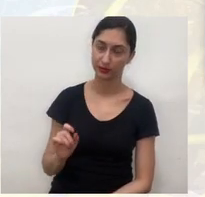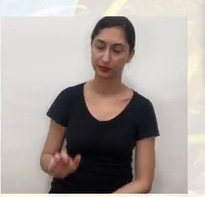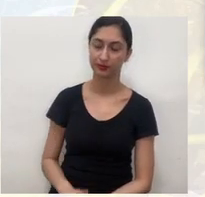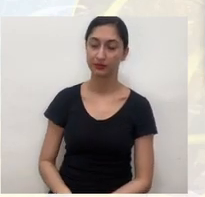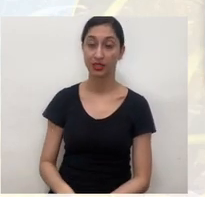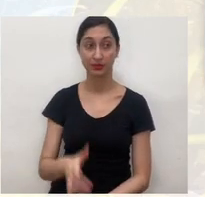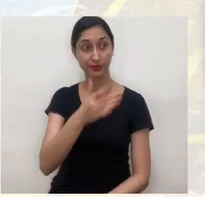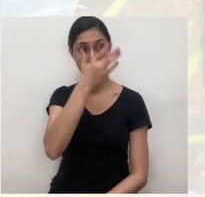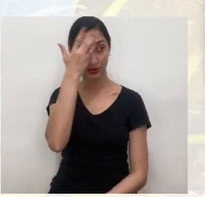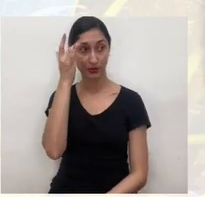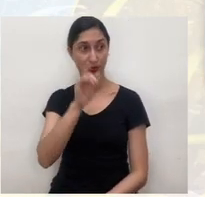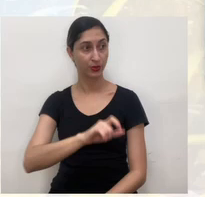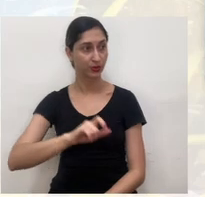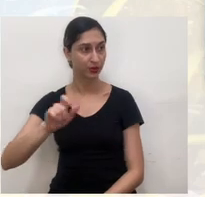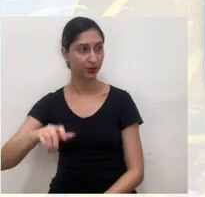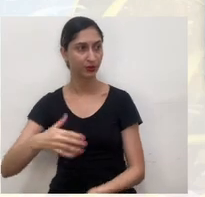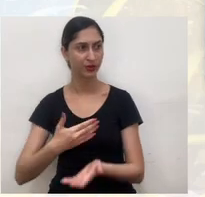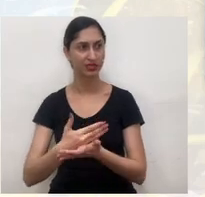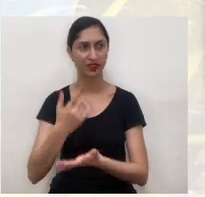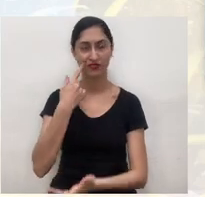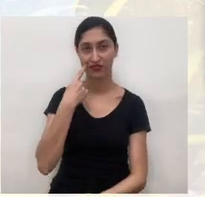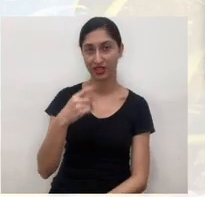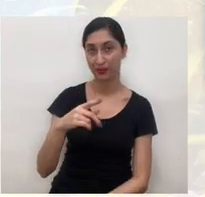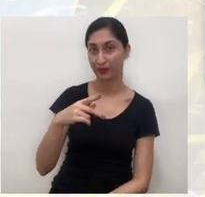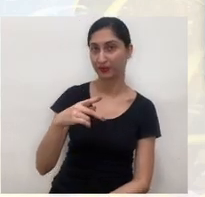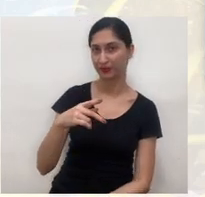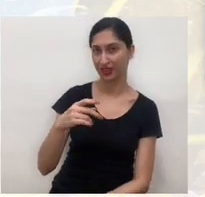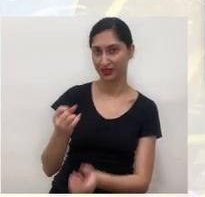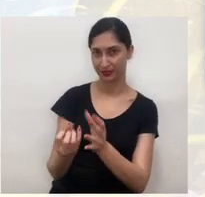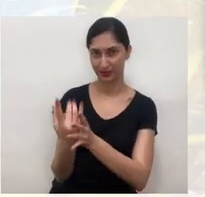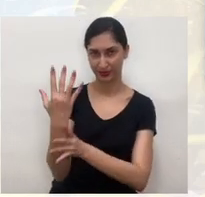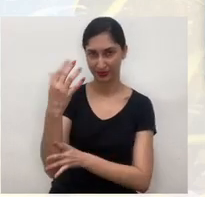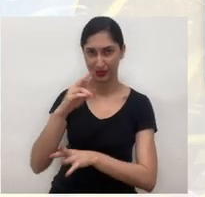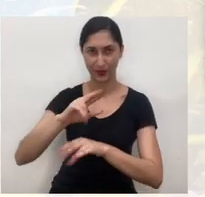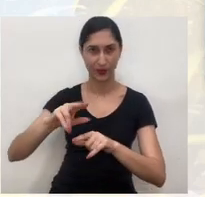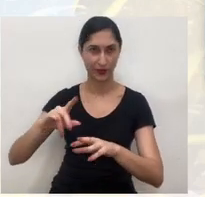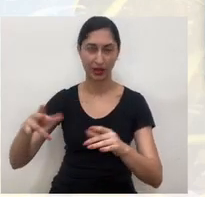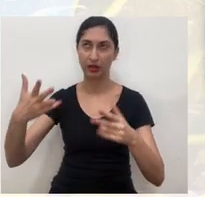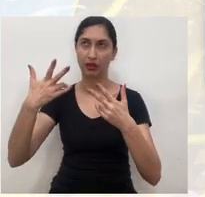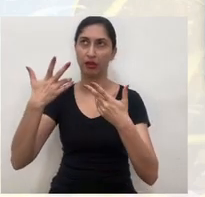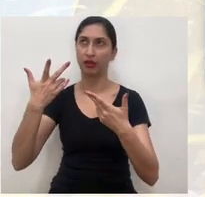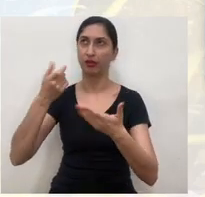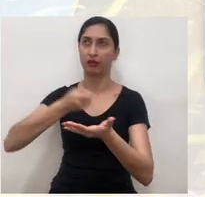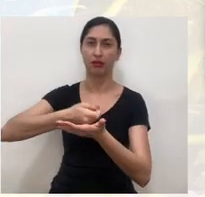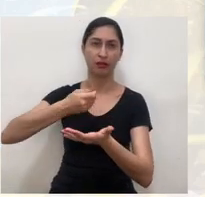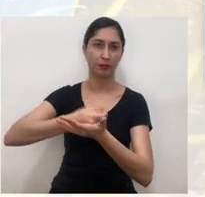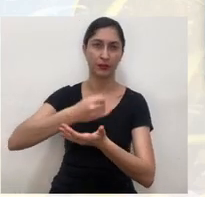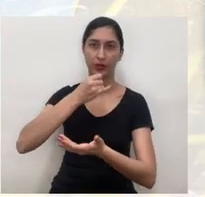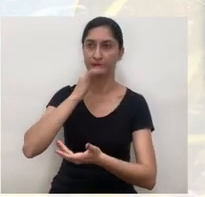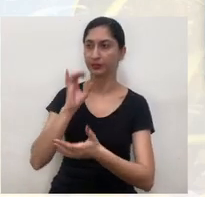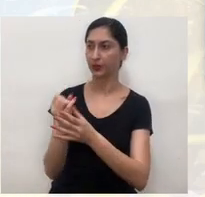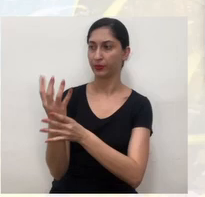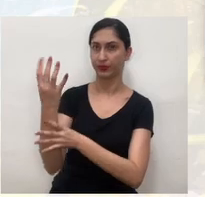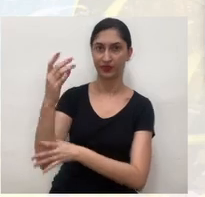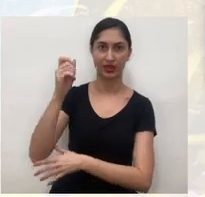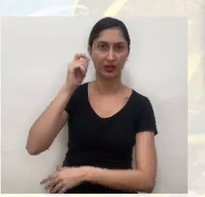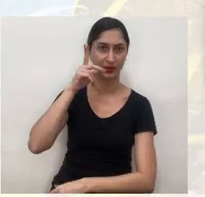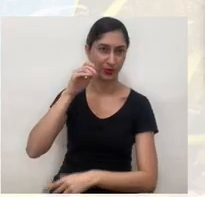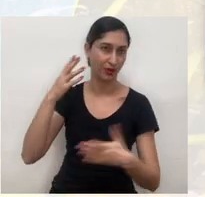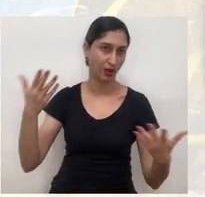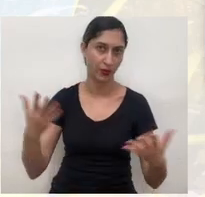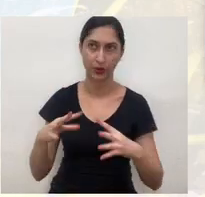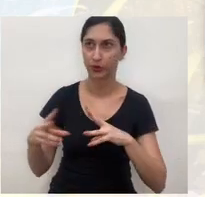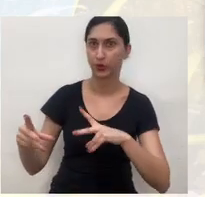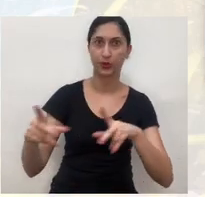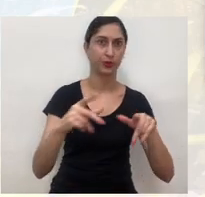passassem a olhar as plantas não através das convenções, por exemplo, palmeira azul, porque está na moda, todo mundo acha